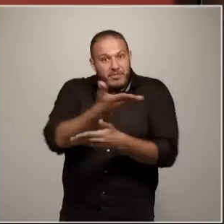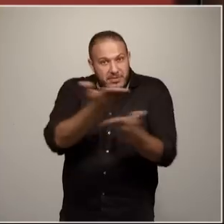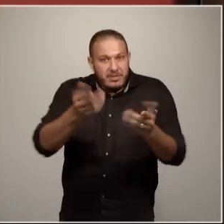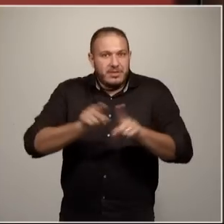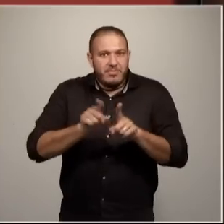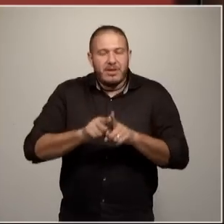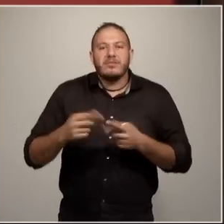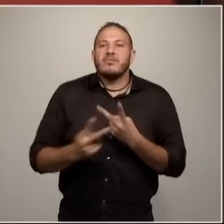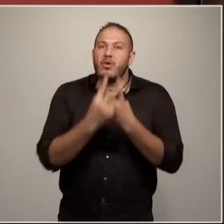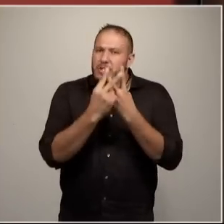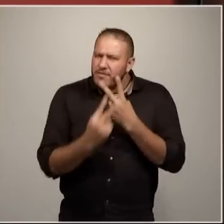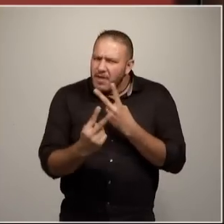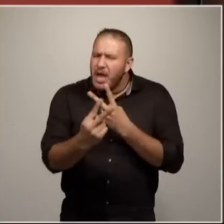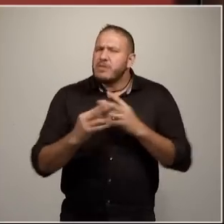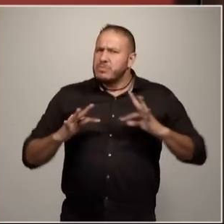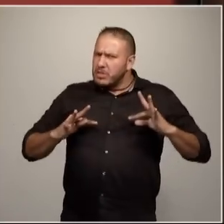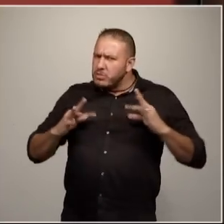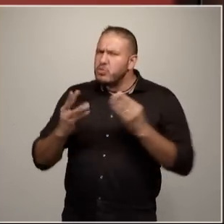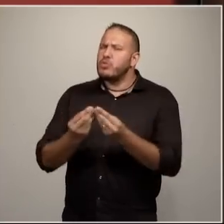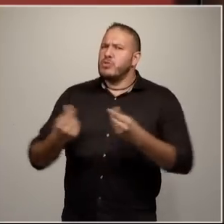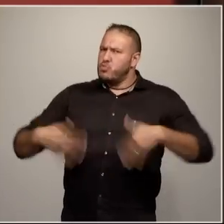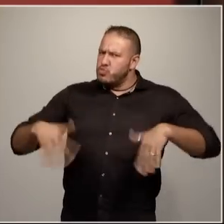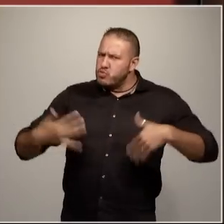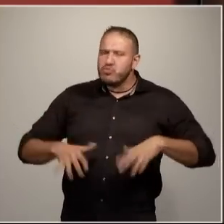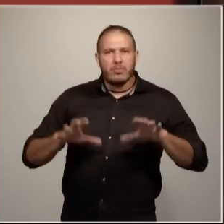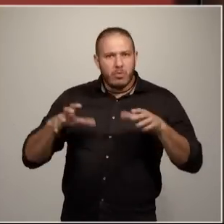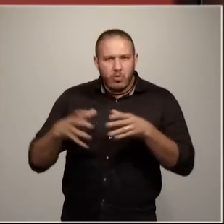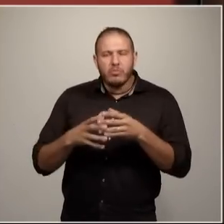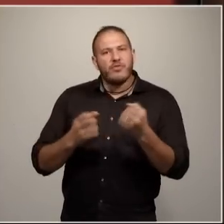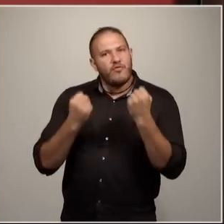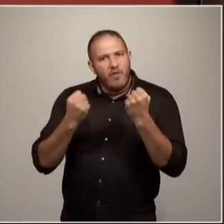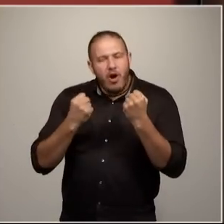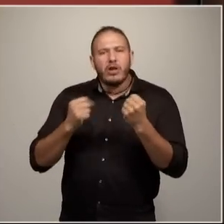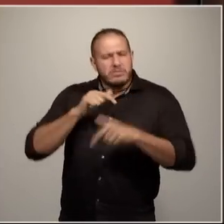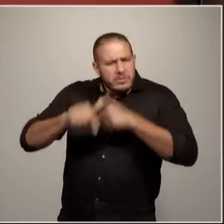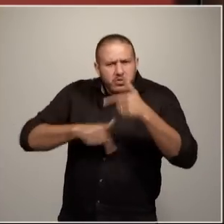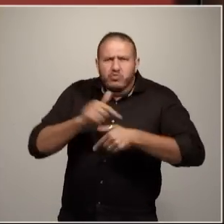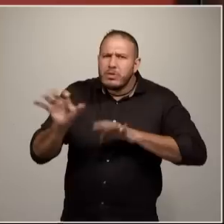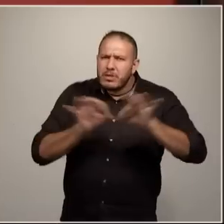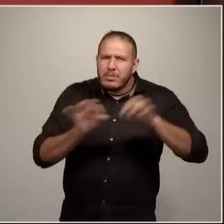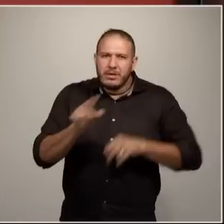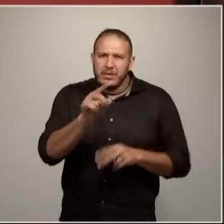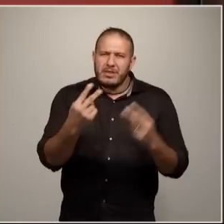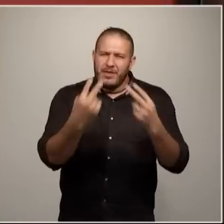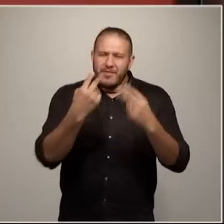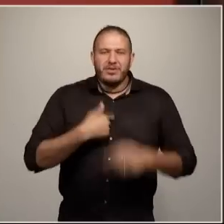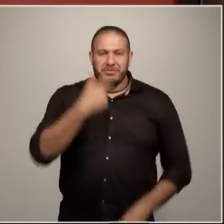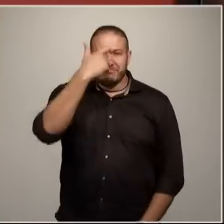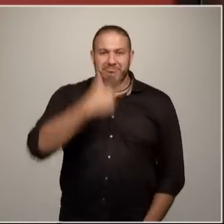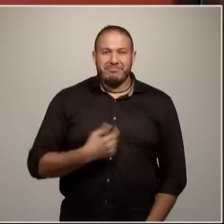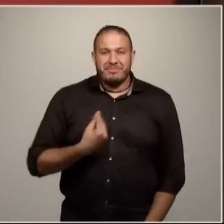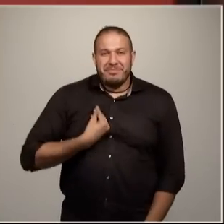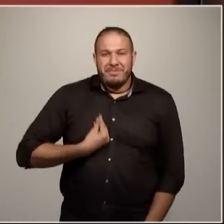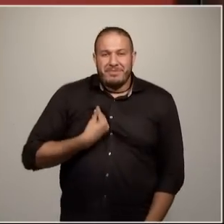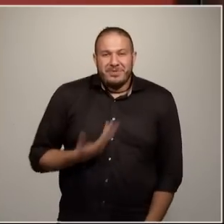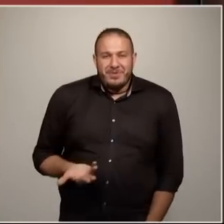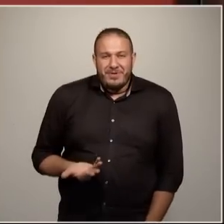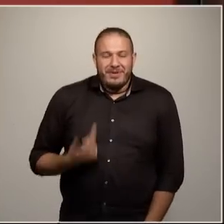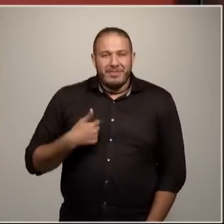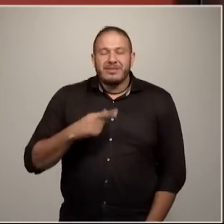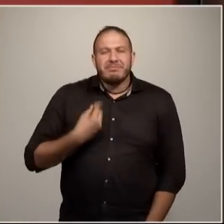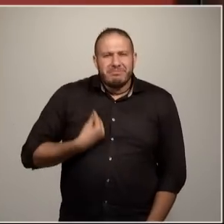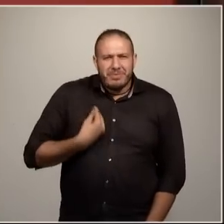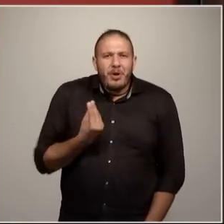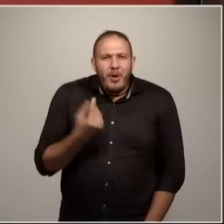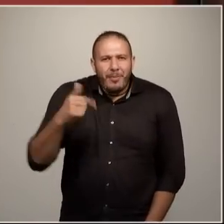a Univesp tem todo um enorme conjunto de pessoas que trabalham. Vocês só estão vendo a minha cara, mas eu não estaria aqui